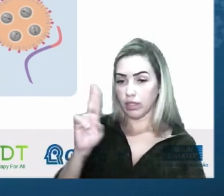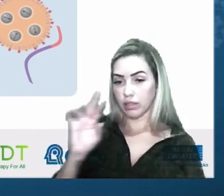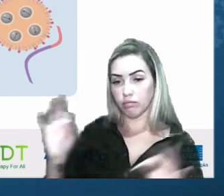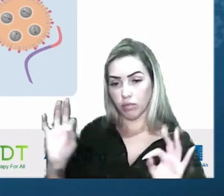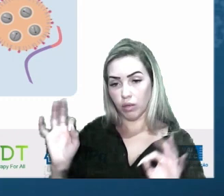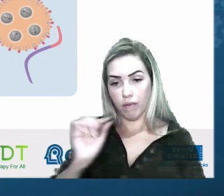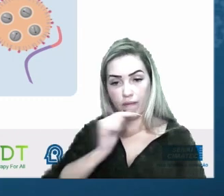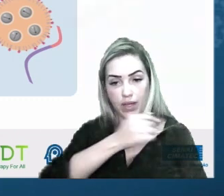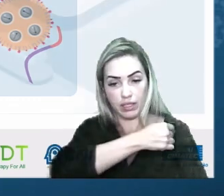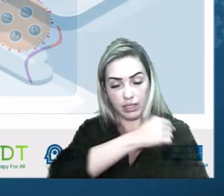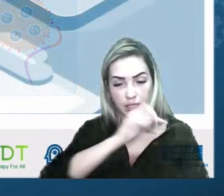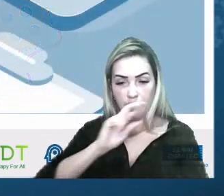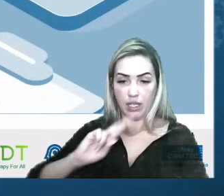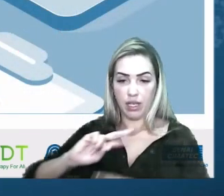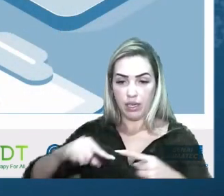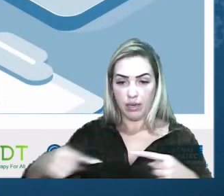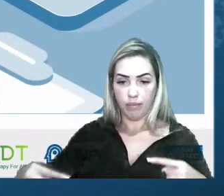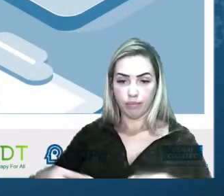de RNA.